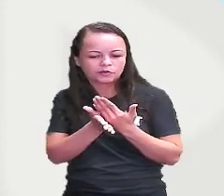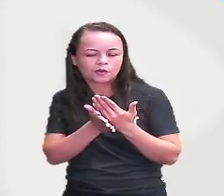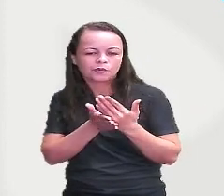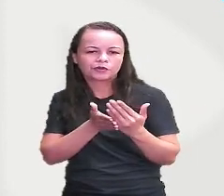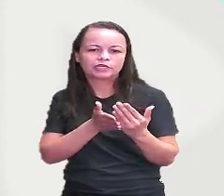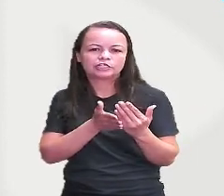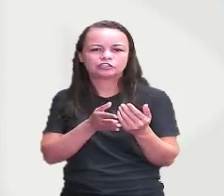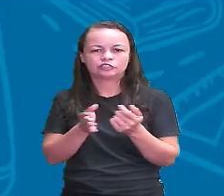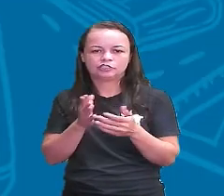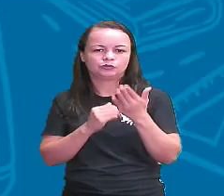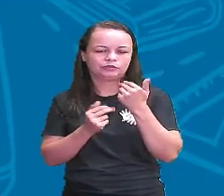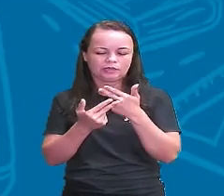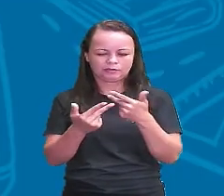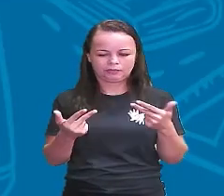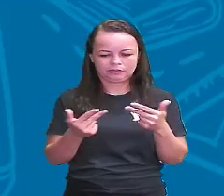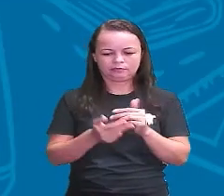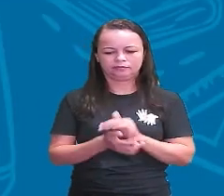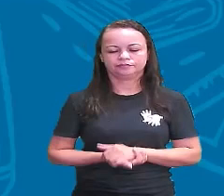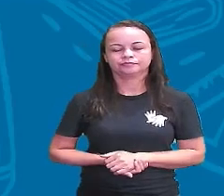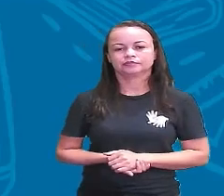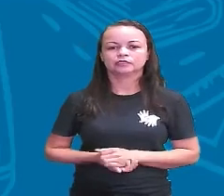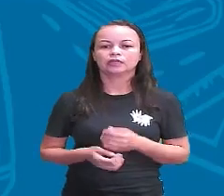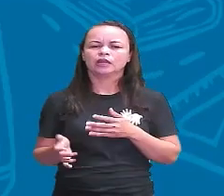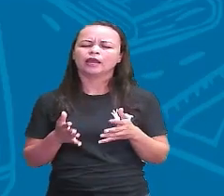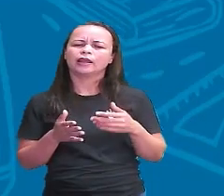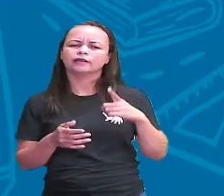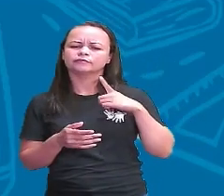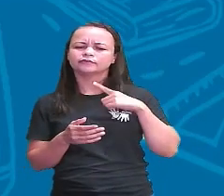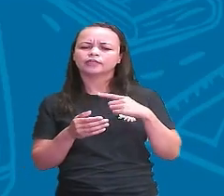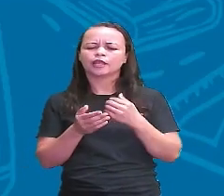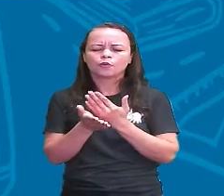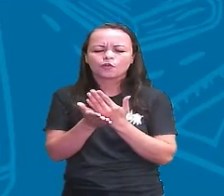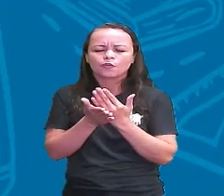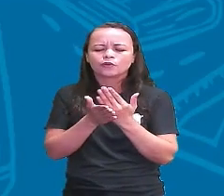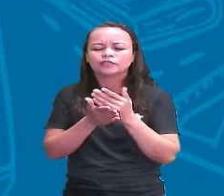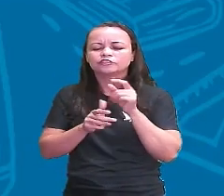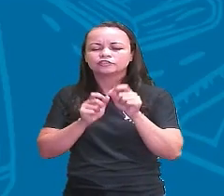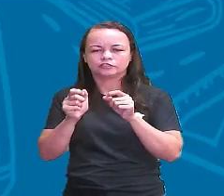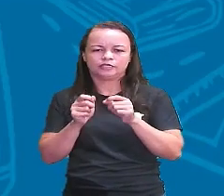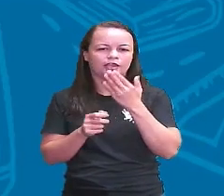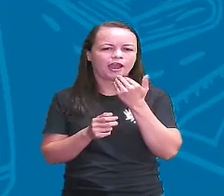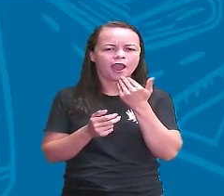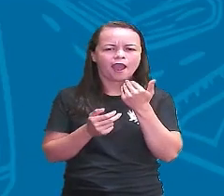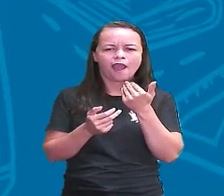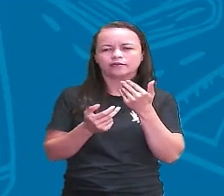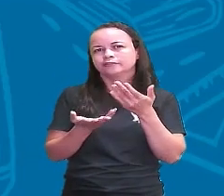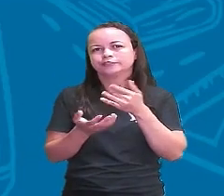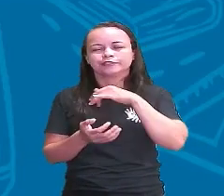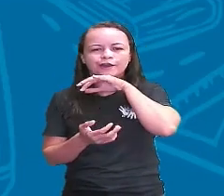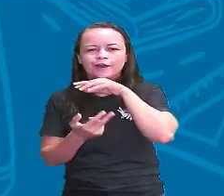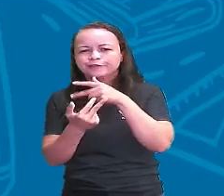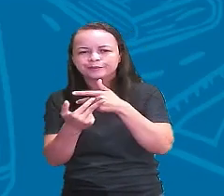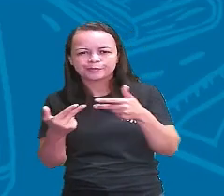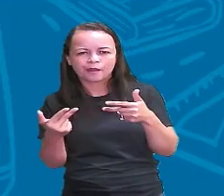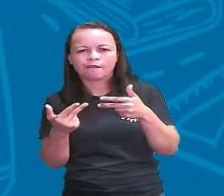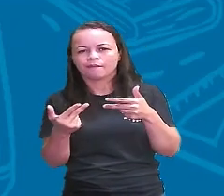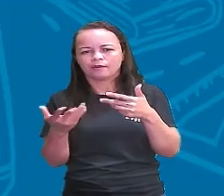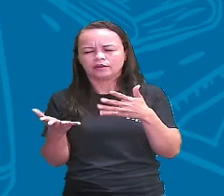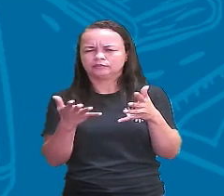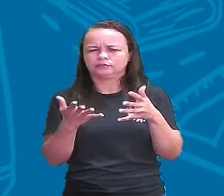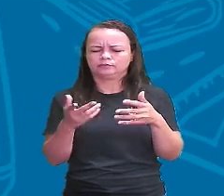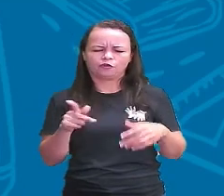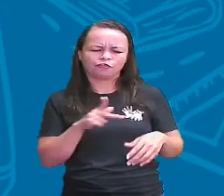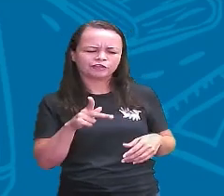dos alimentos, tá certo? Os alimentos, eles podem ter uma origem animal. Aí você perguntou, professor, e o que vem a ser um alimento de